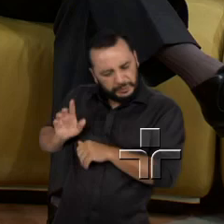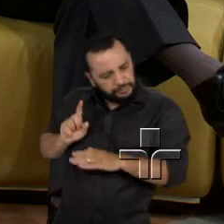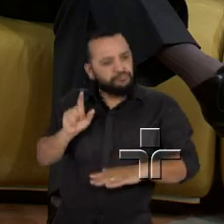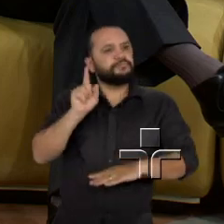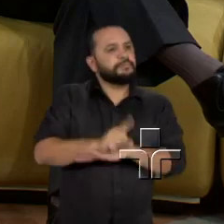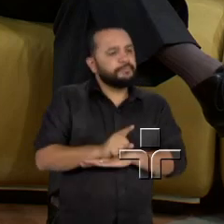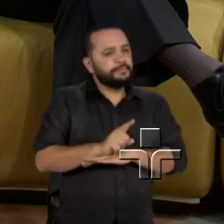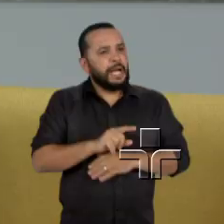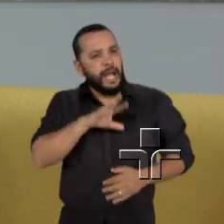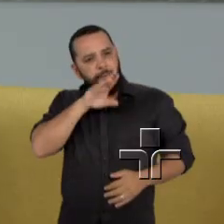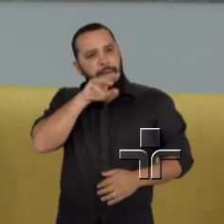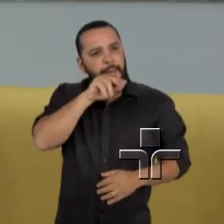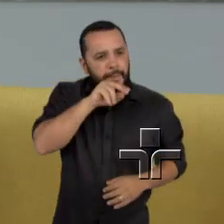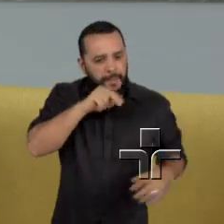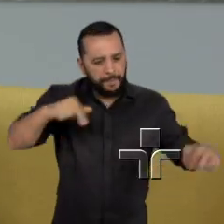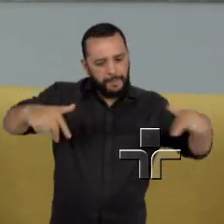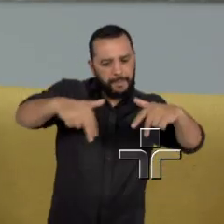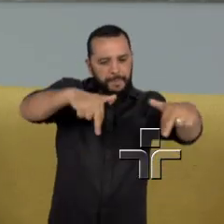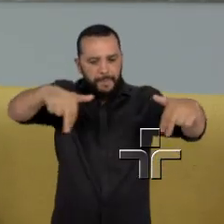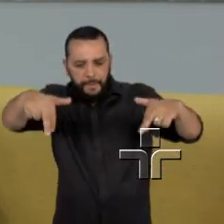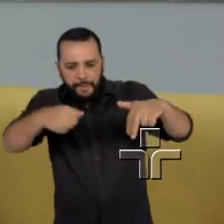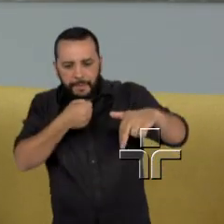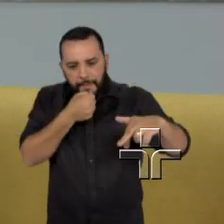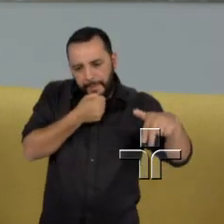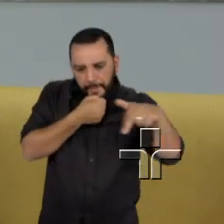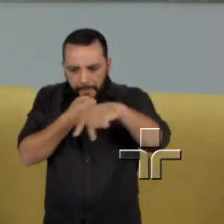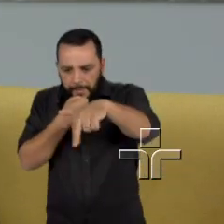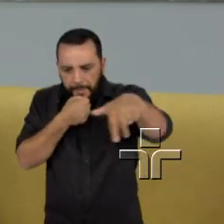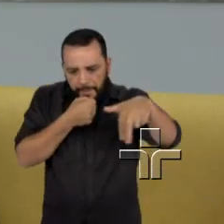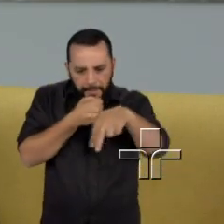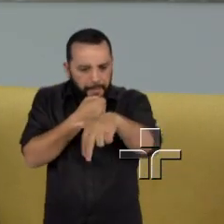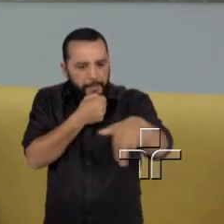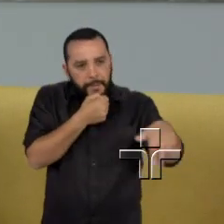esses espaços, né? Então, eu acho que realmente